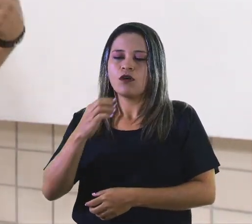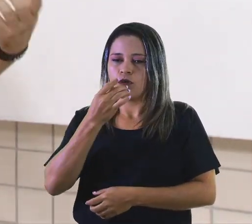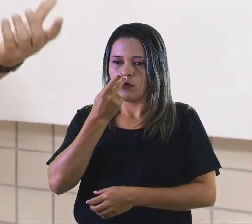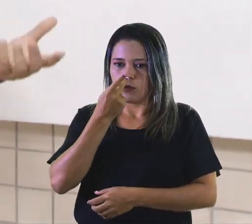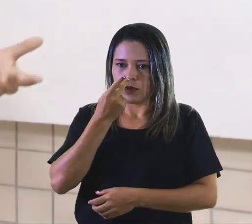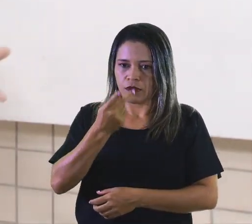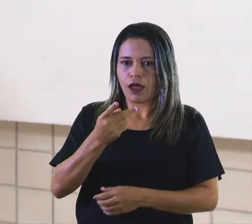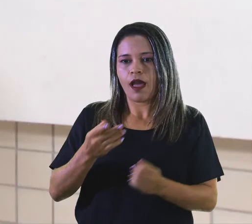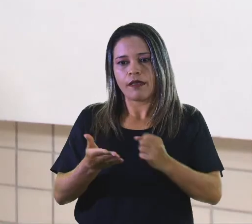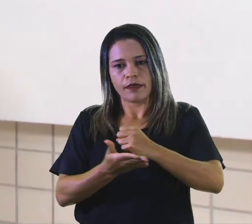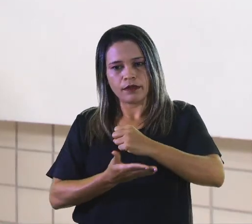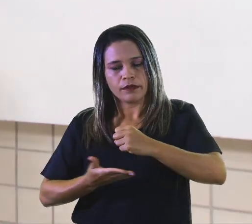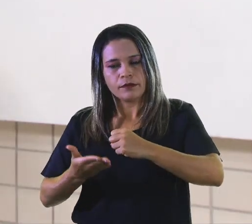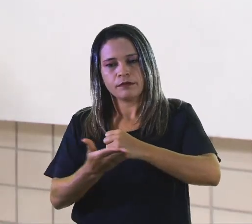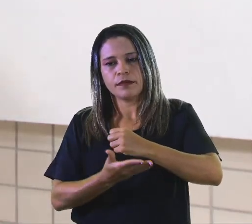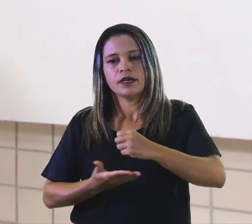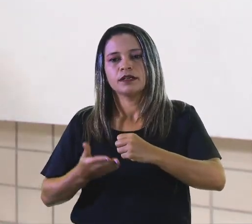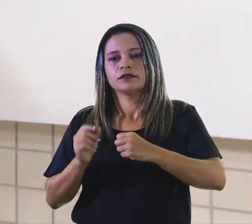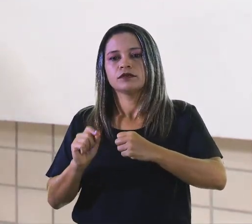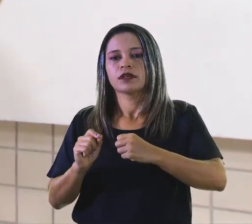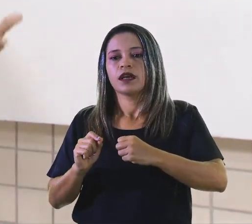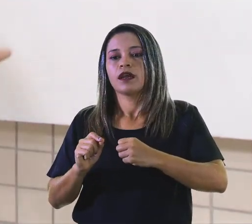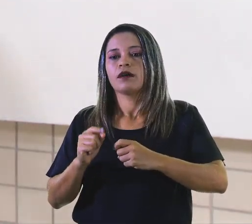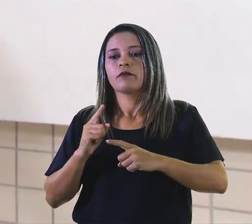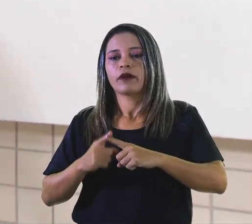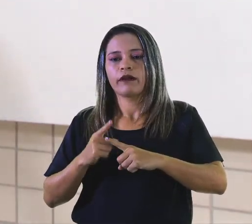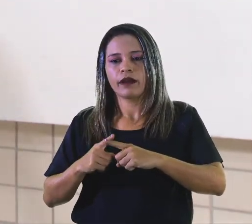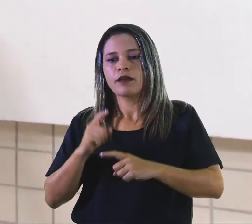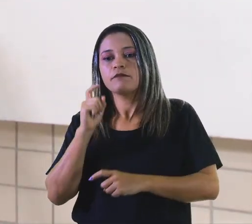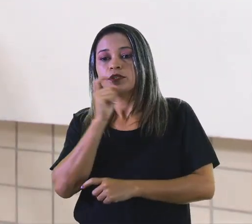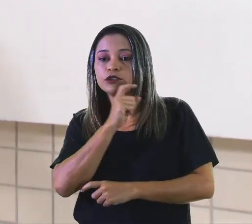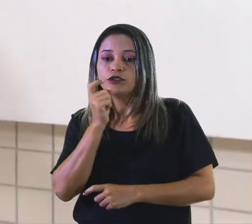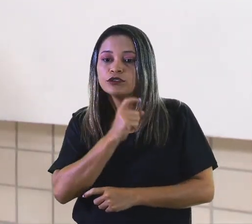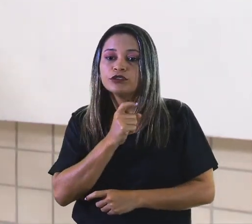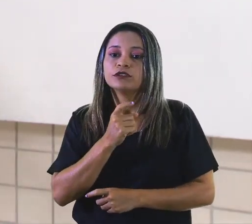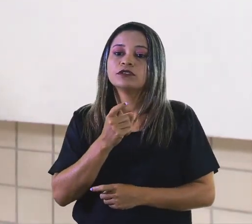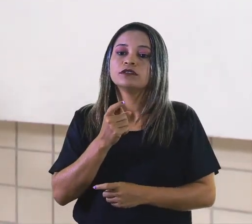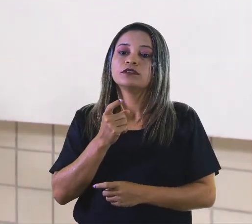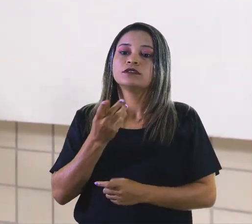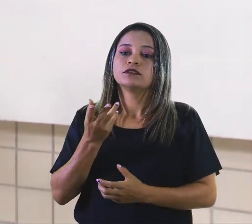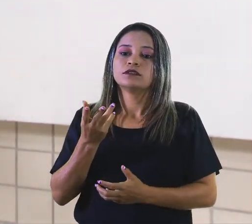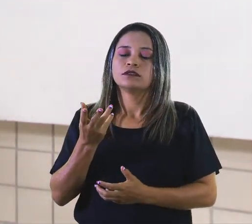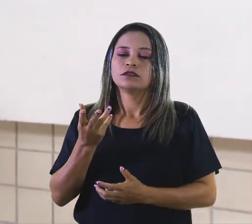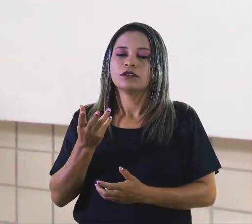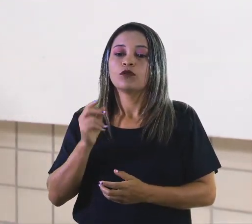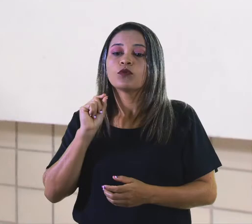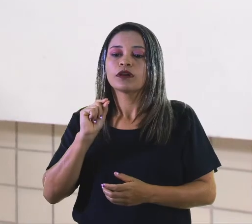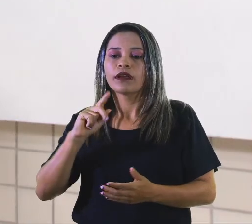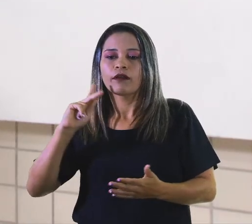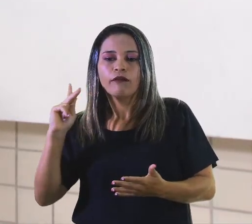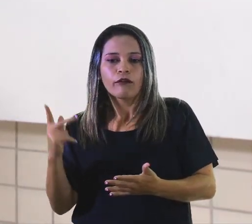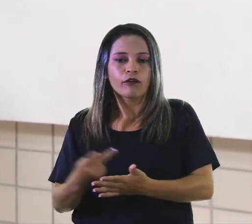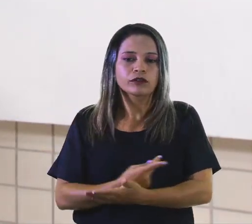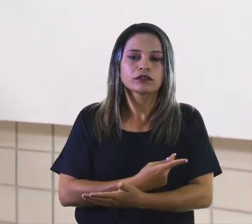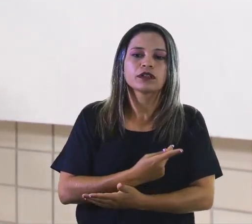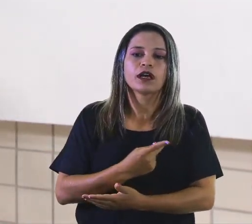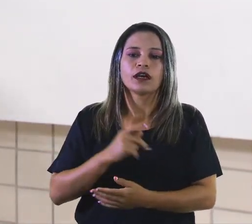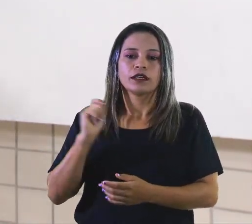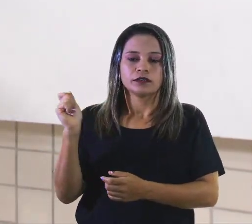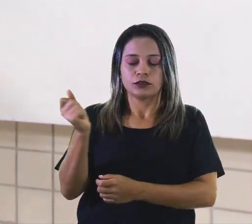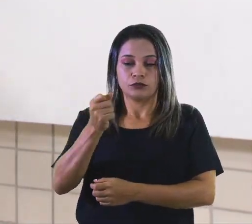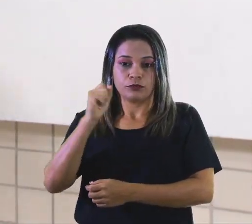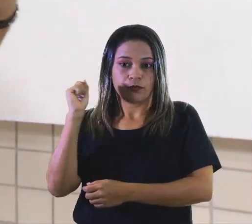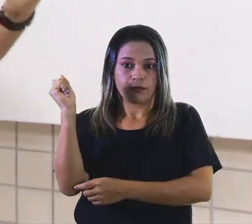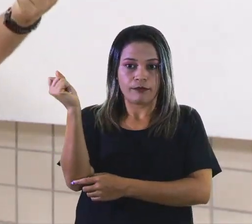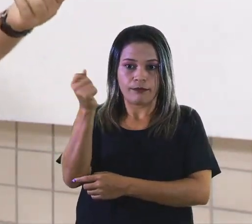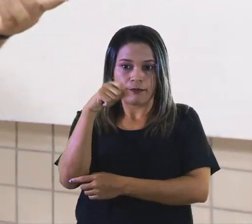é baseada nessa questão do quê? Do ato do mentir, né? O que acontece de mágico, né? Lembra